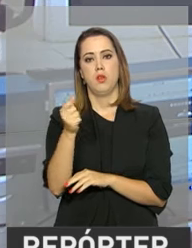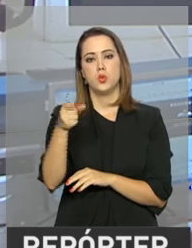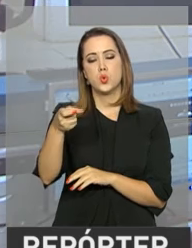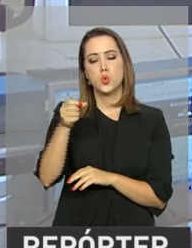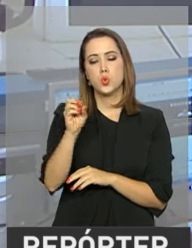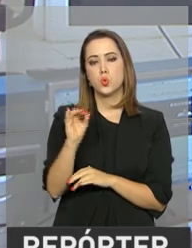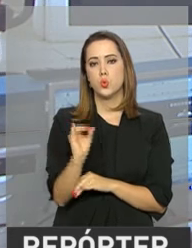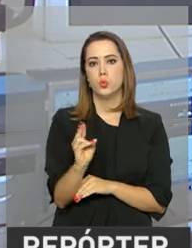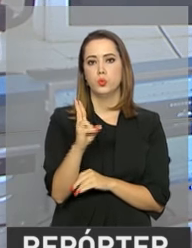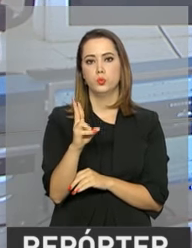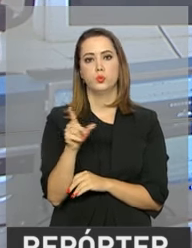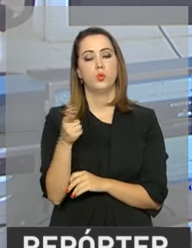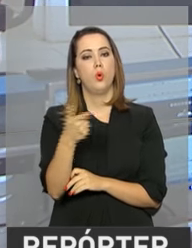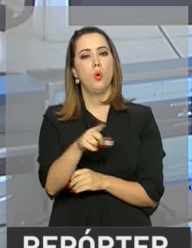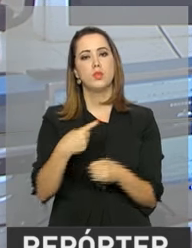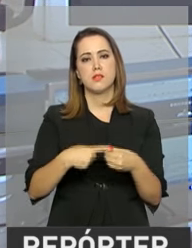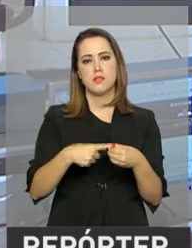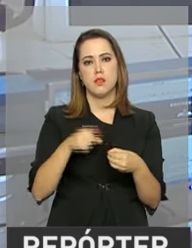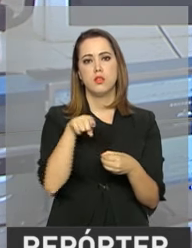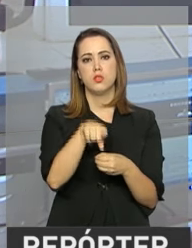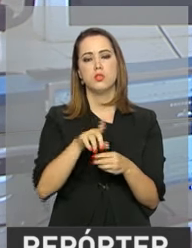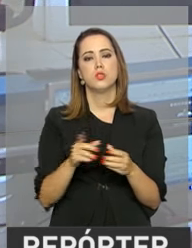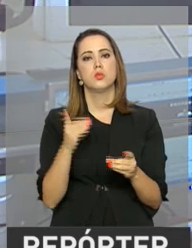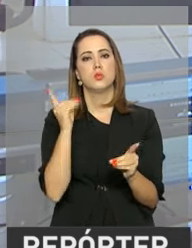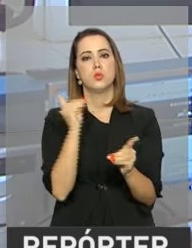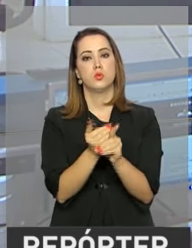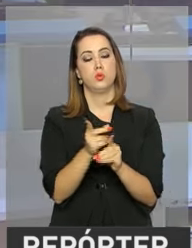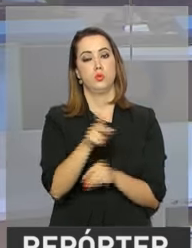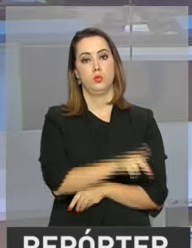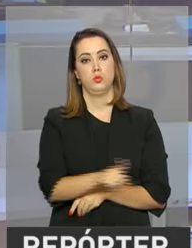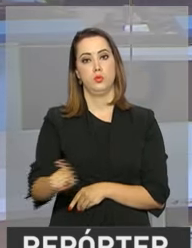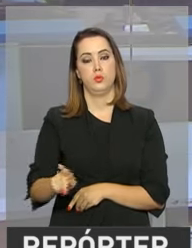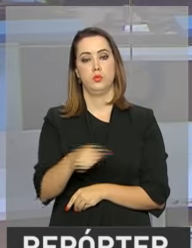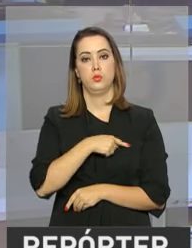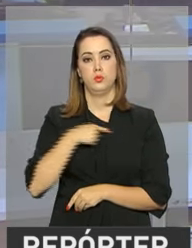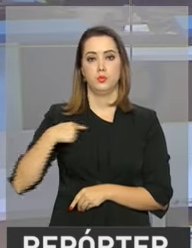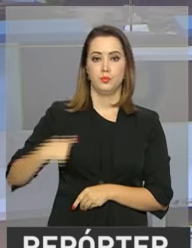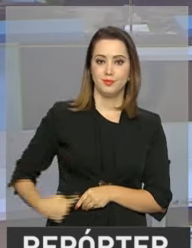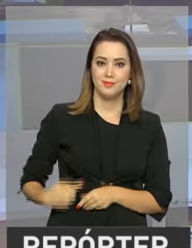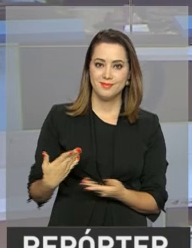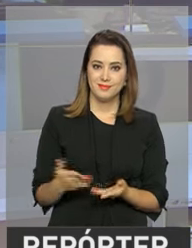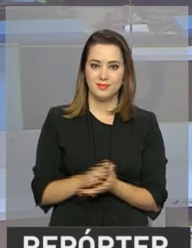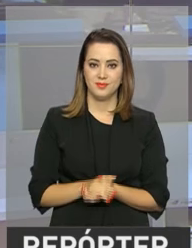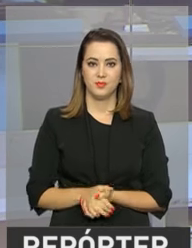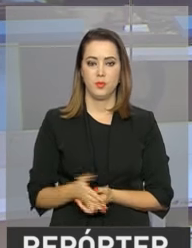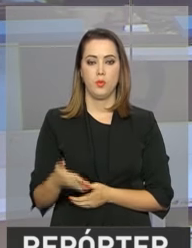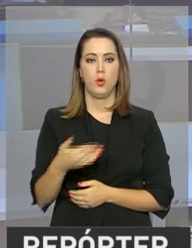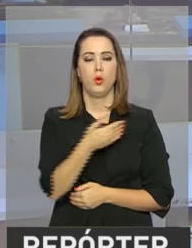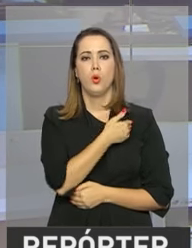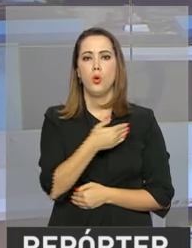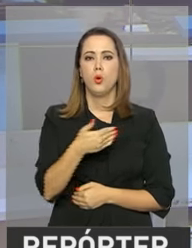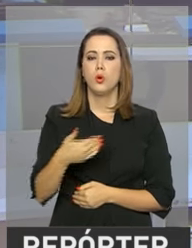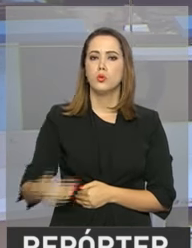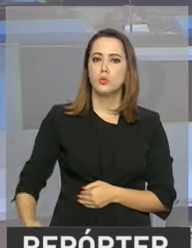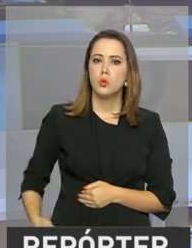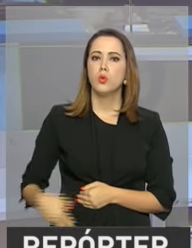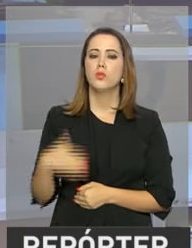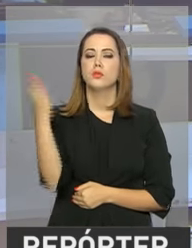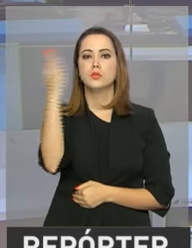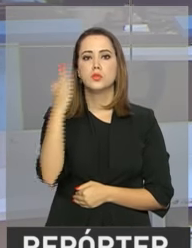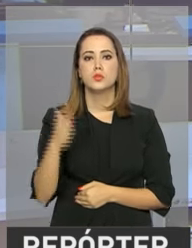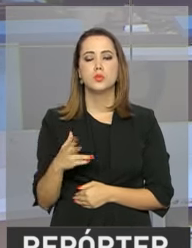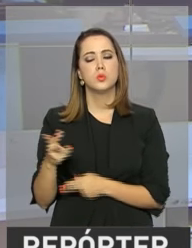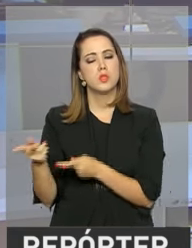deve encontrar com o presidente chinês Xi Jinping. O governo brasileiro convocou os embaixadores do país